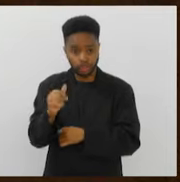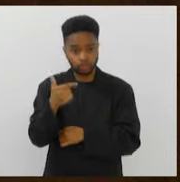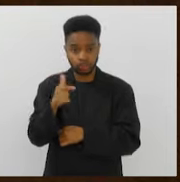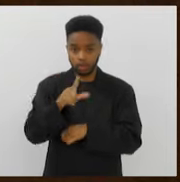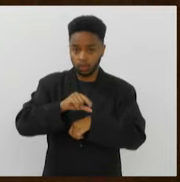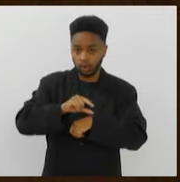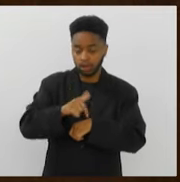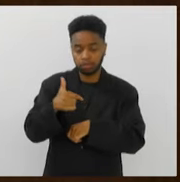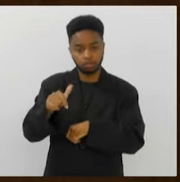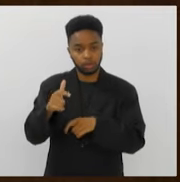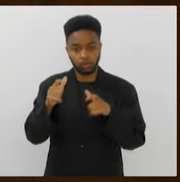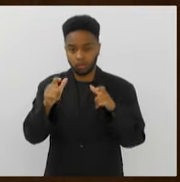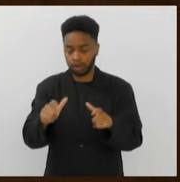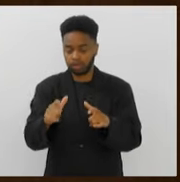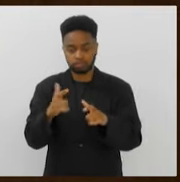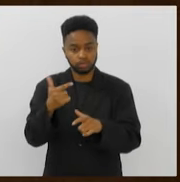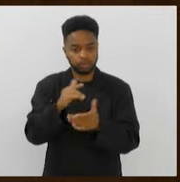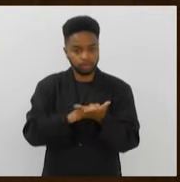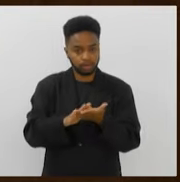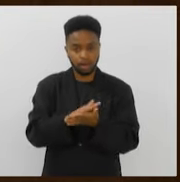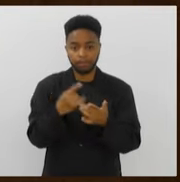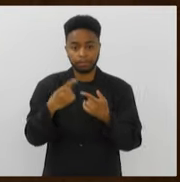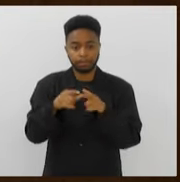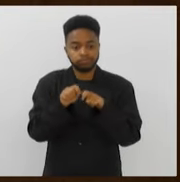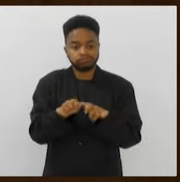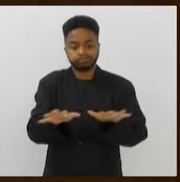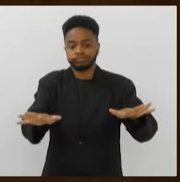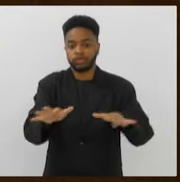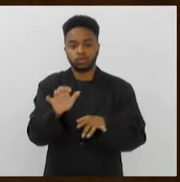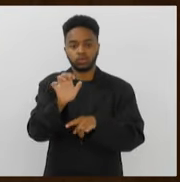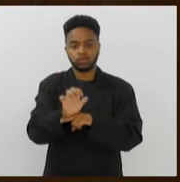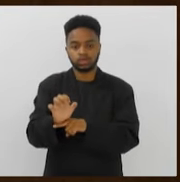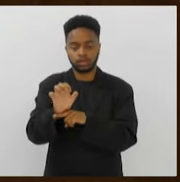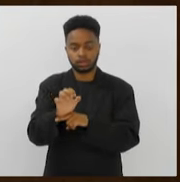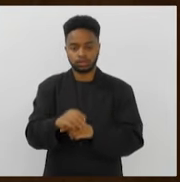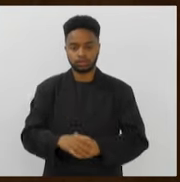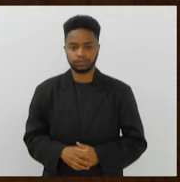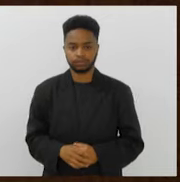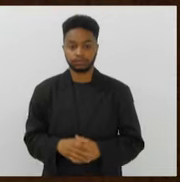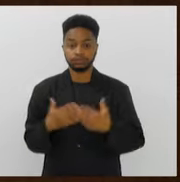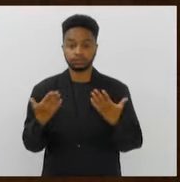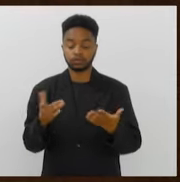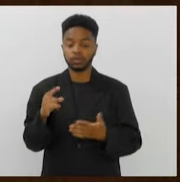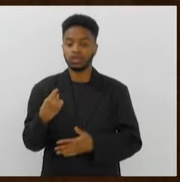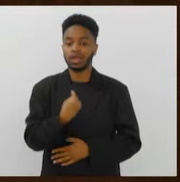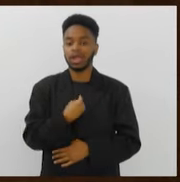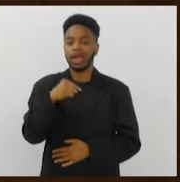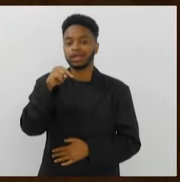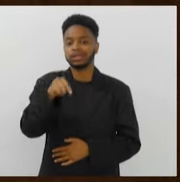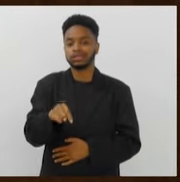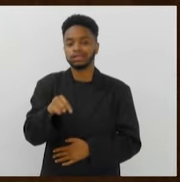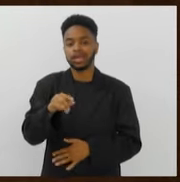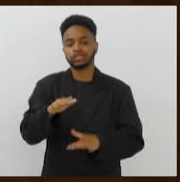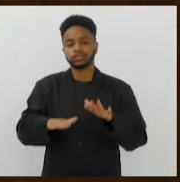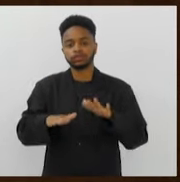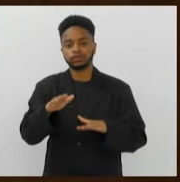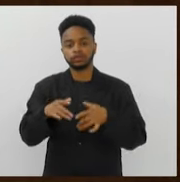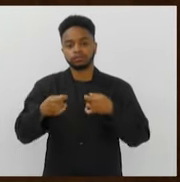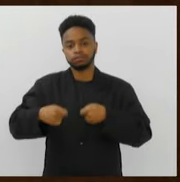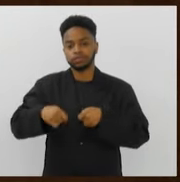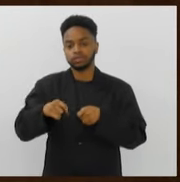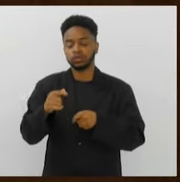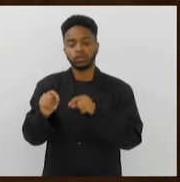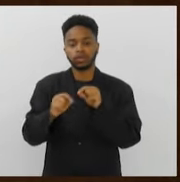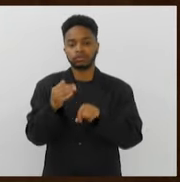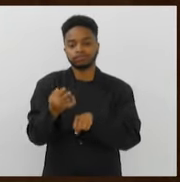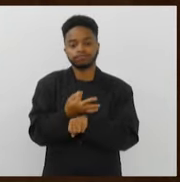não tem local, tomou conta de todo o estado do Rio de Janeiro. E a gente fica aqui tendo que, muitas das vezes,